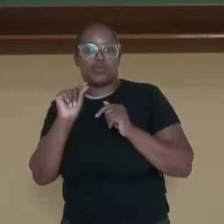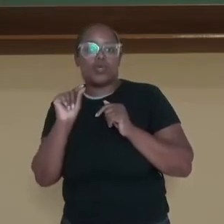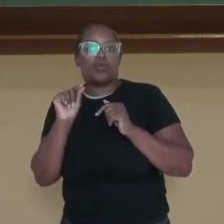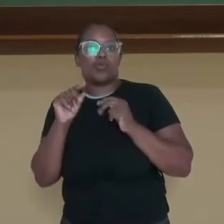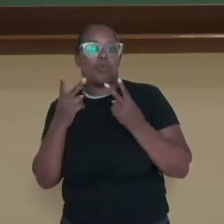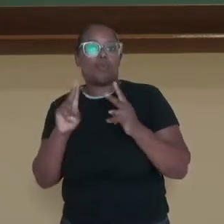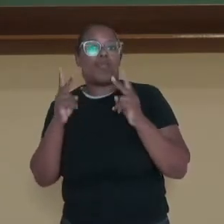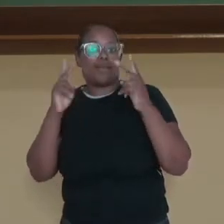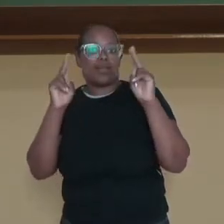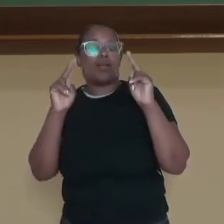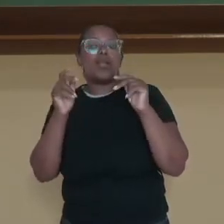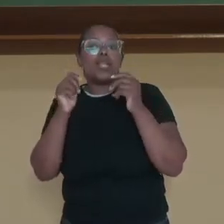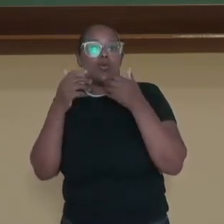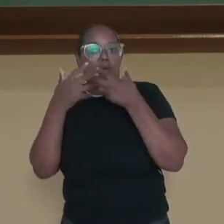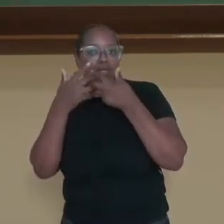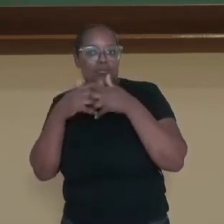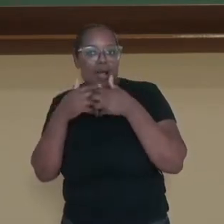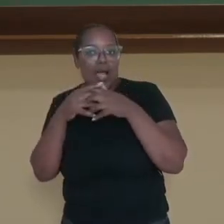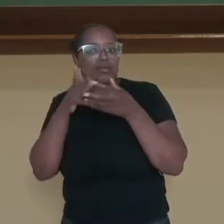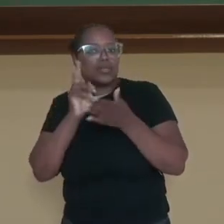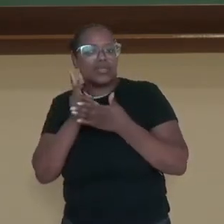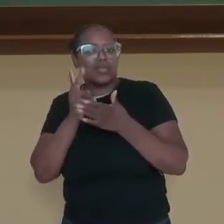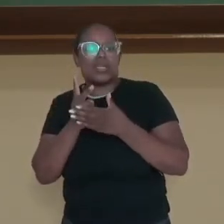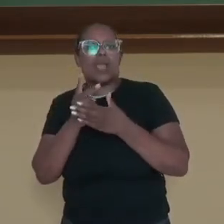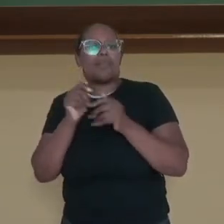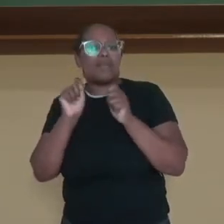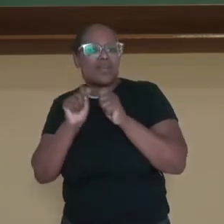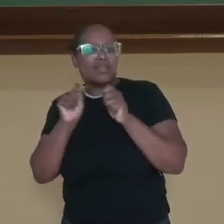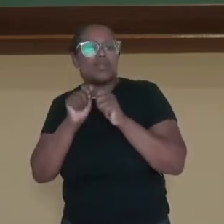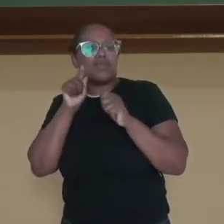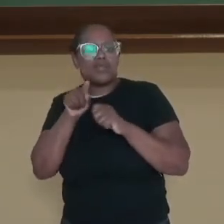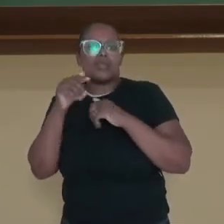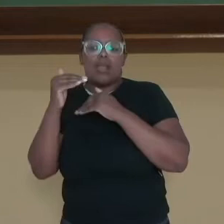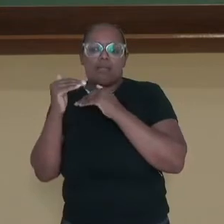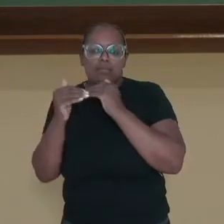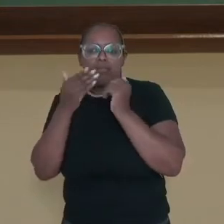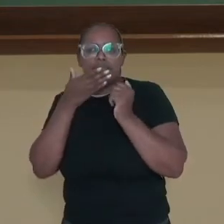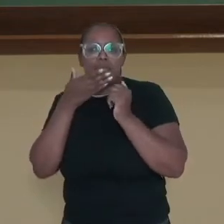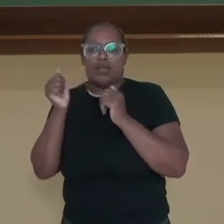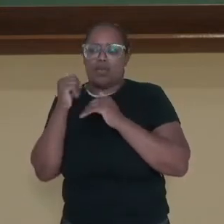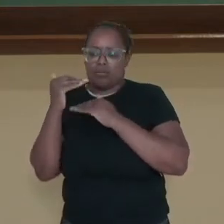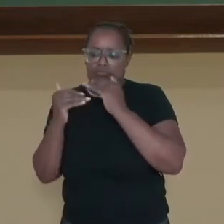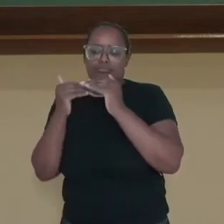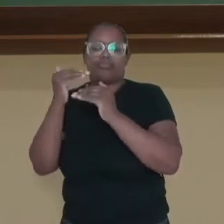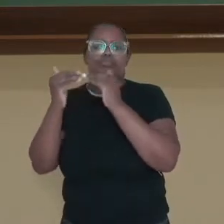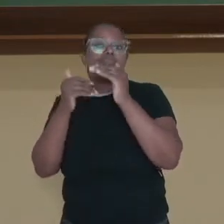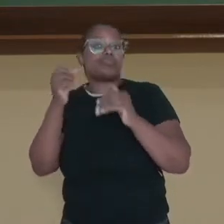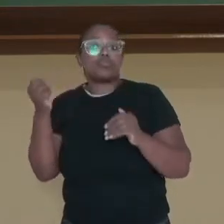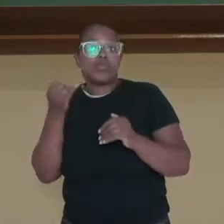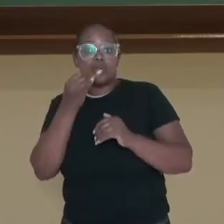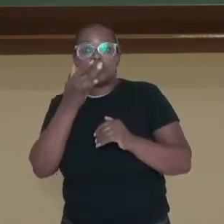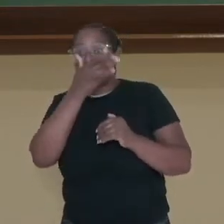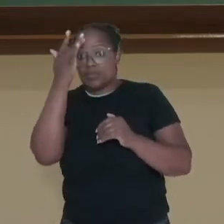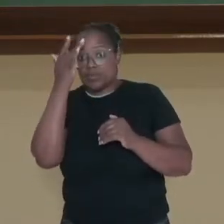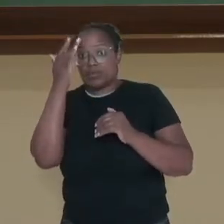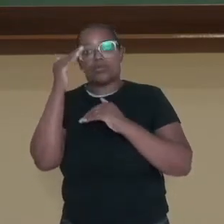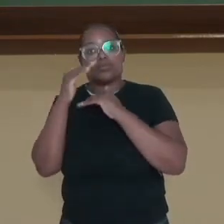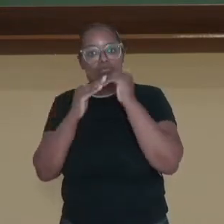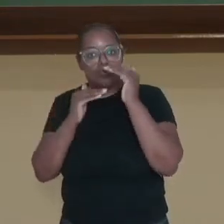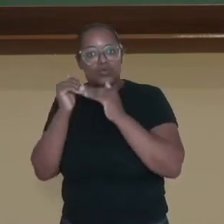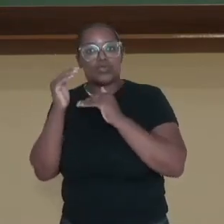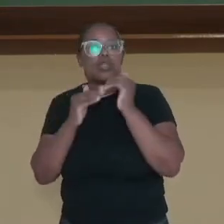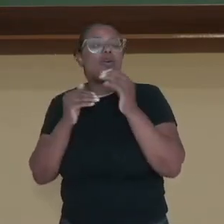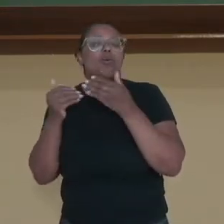já incentivavam sempre você melhorar a sua marca. E alguns jogadores começaram a levar isso muito a